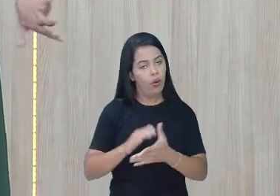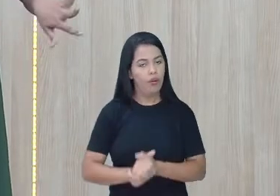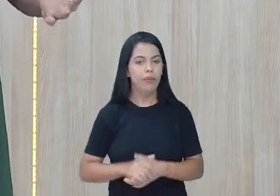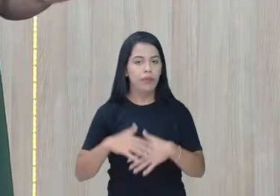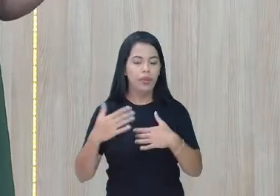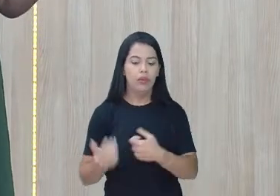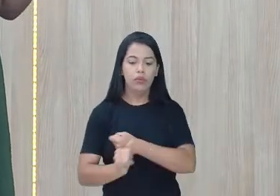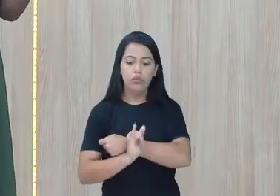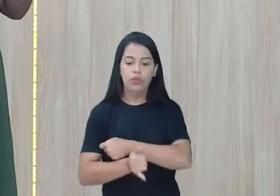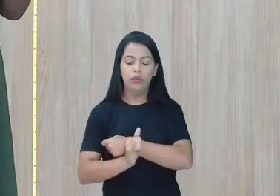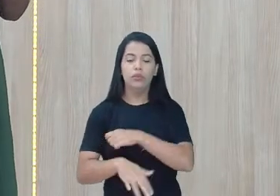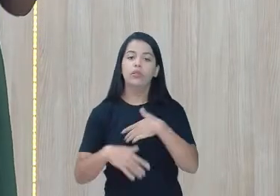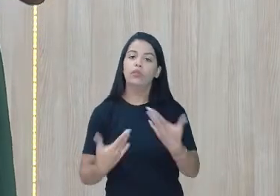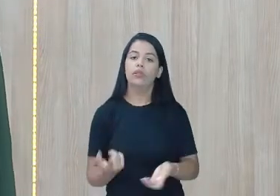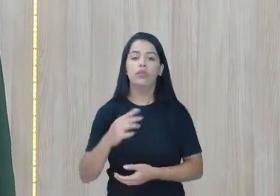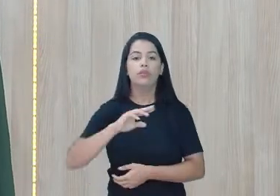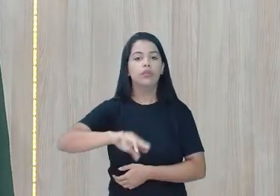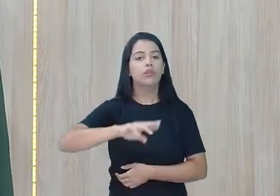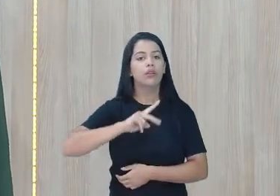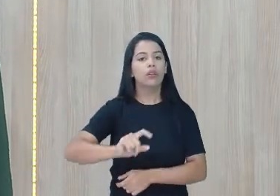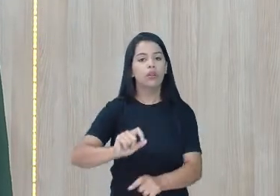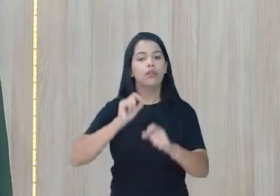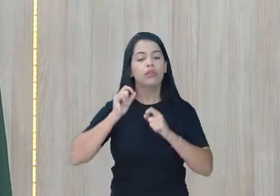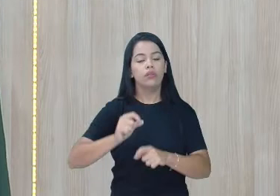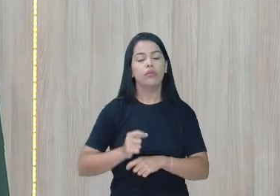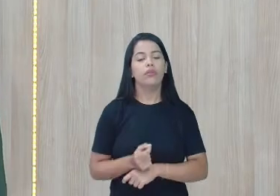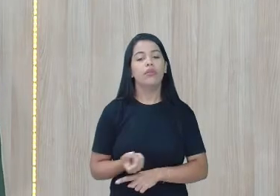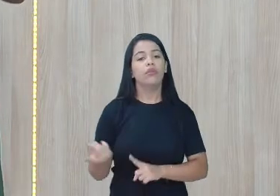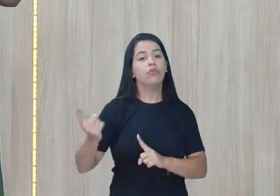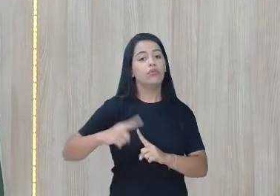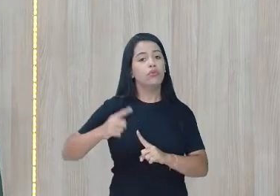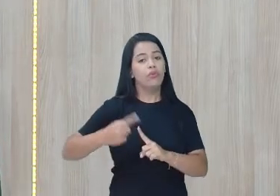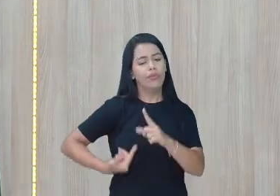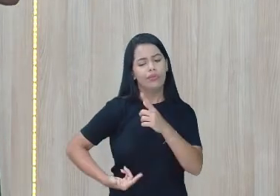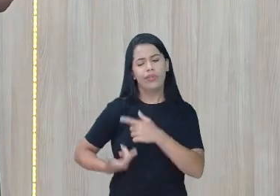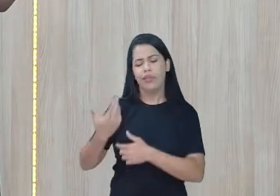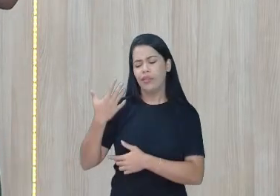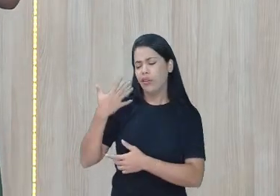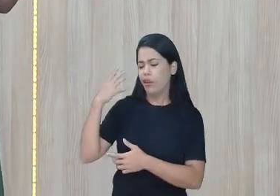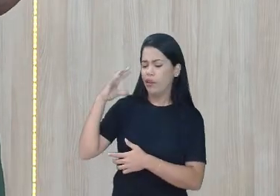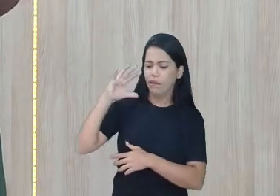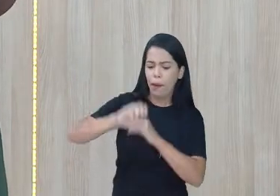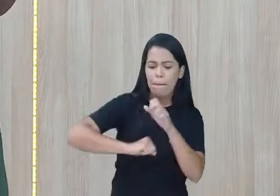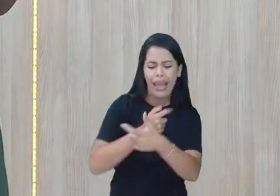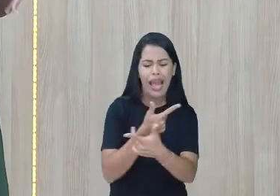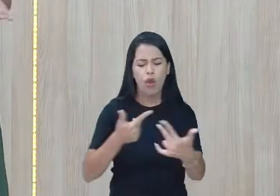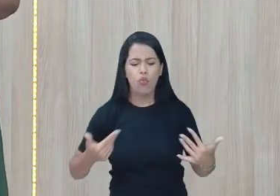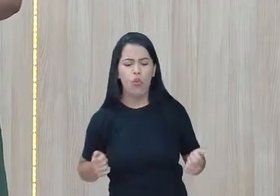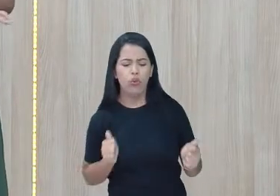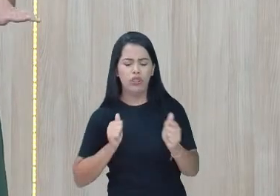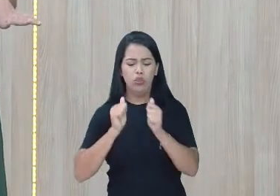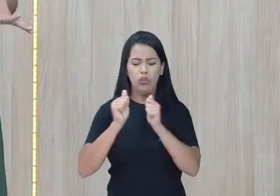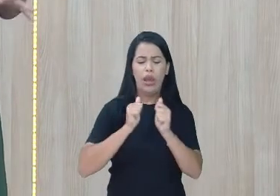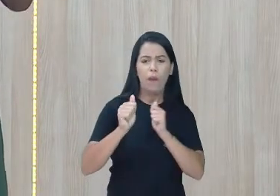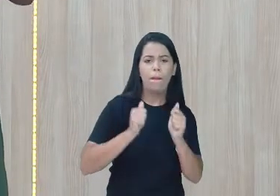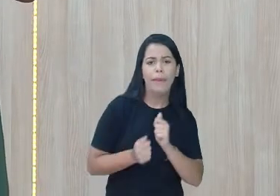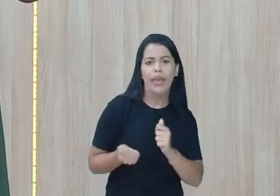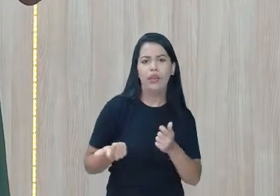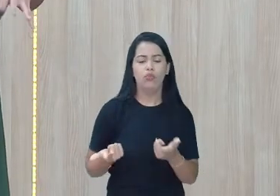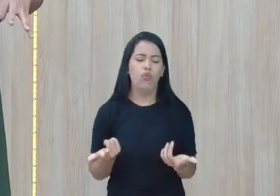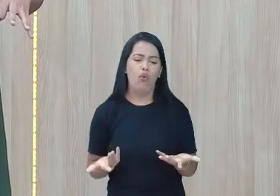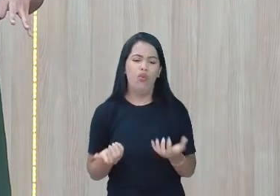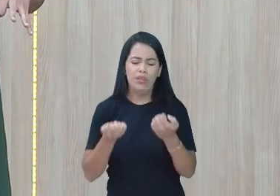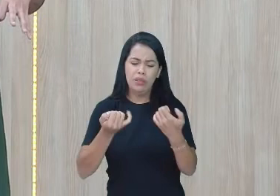crônica não é um texto que vai buscar lá atrás justificativas ou argumentos ou fatos históricos. Não, ela está